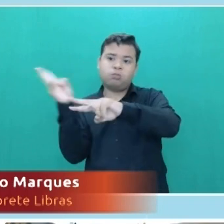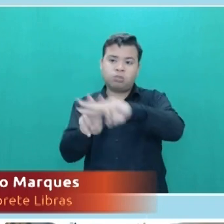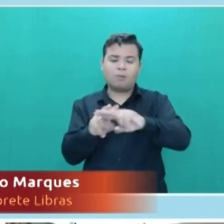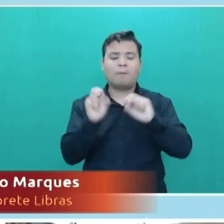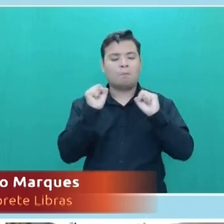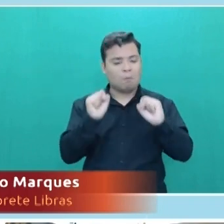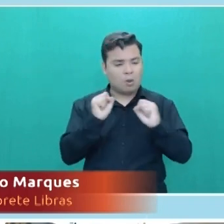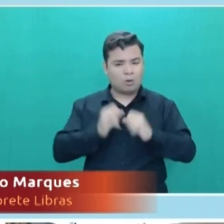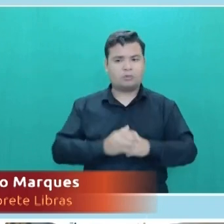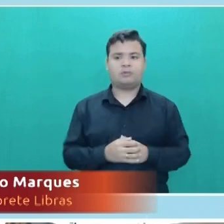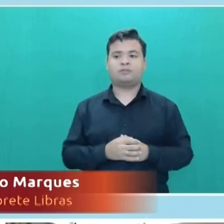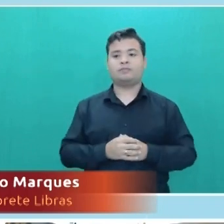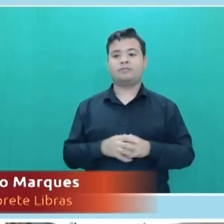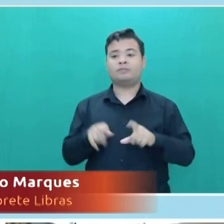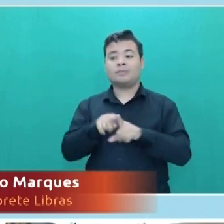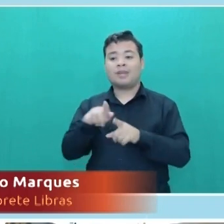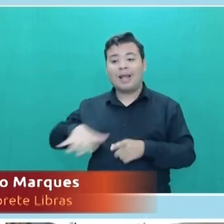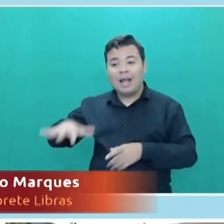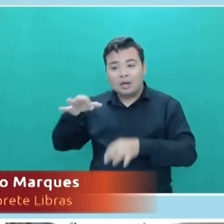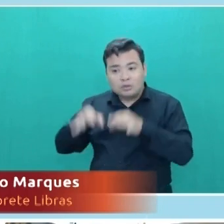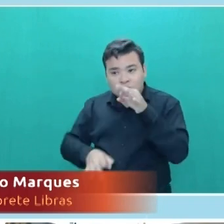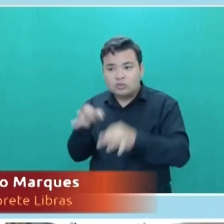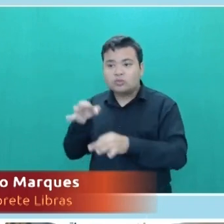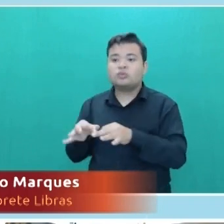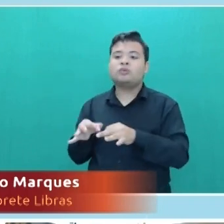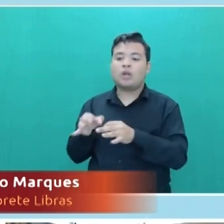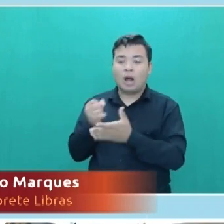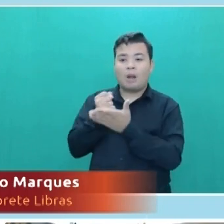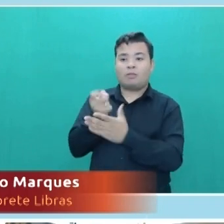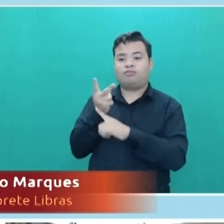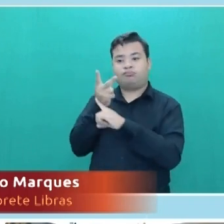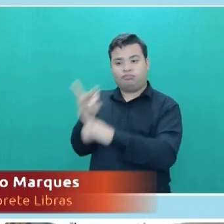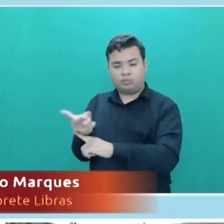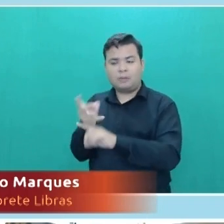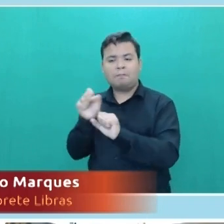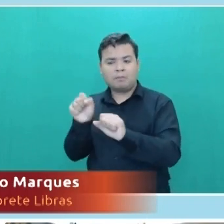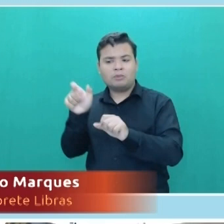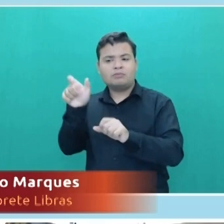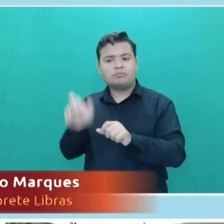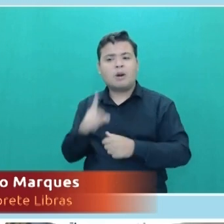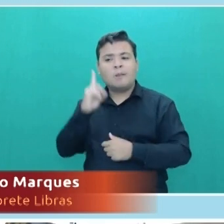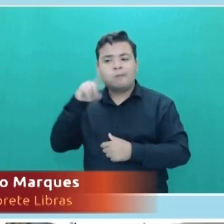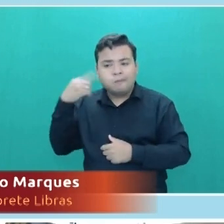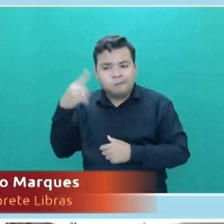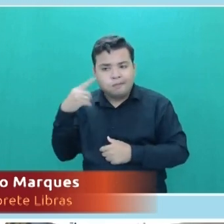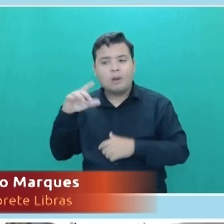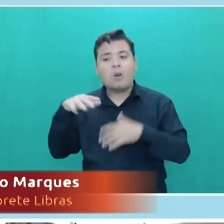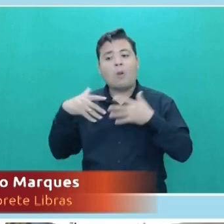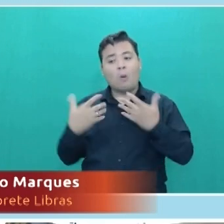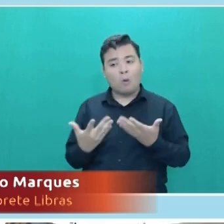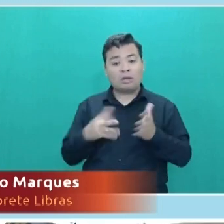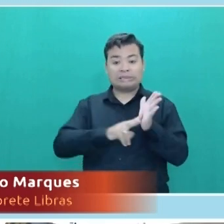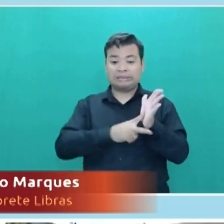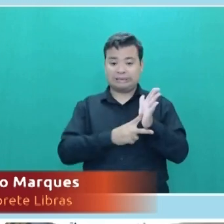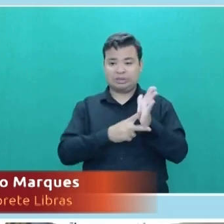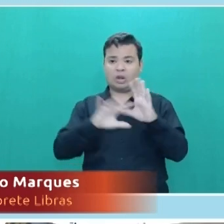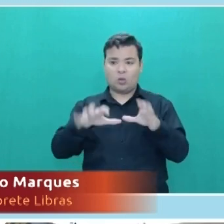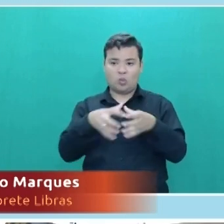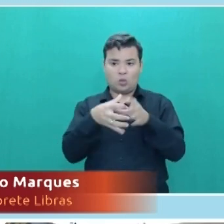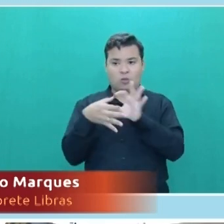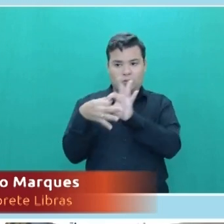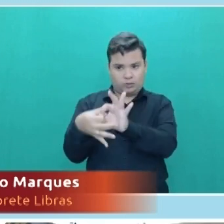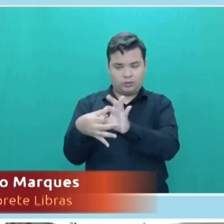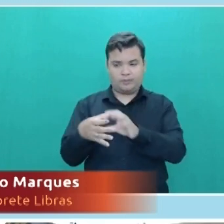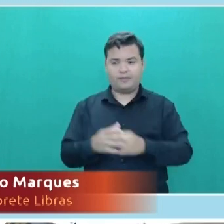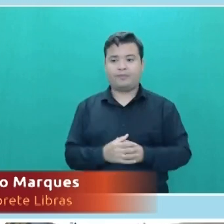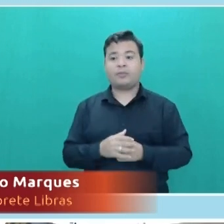Procurar apoio jurídico desse trabalhador, ele vai precisar, seja procurando o advogado ou o sindicato da sua categoria, ou inclusive o